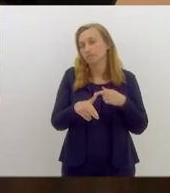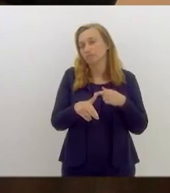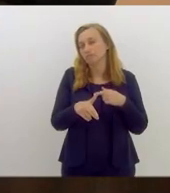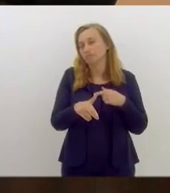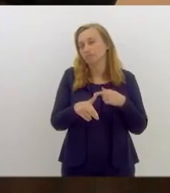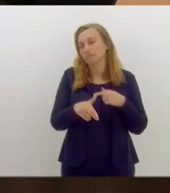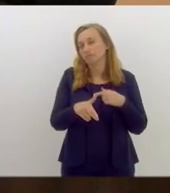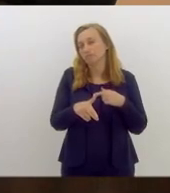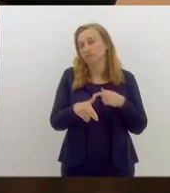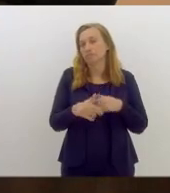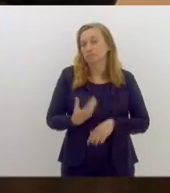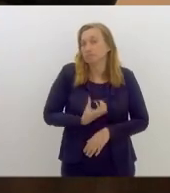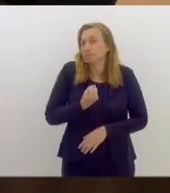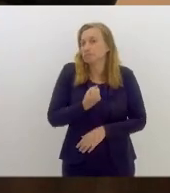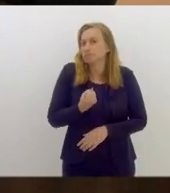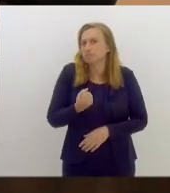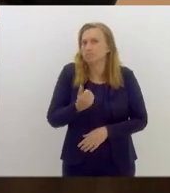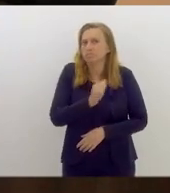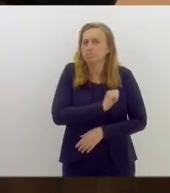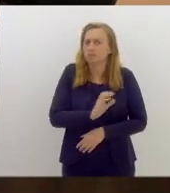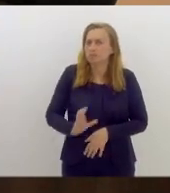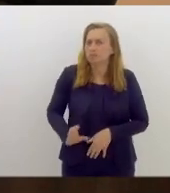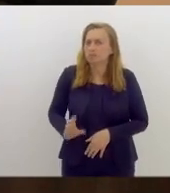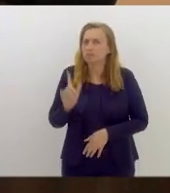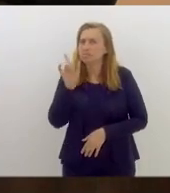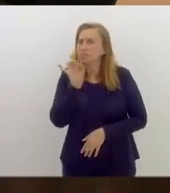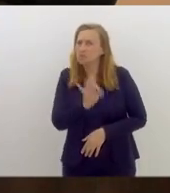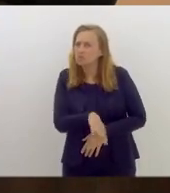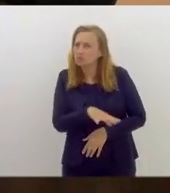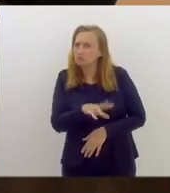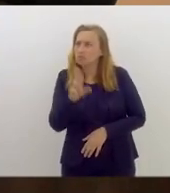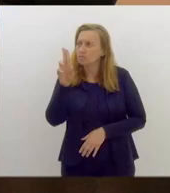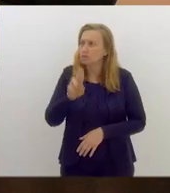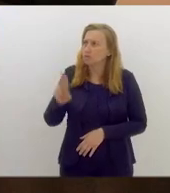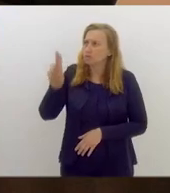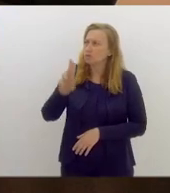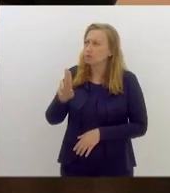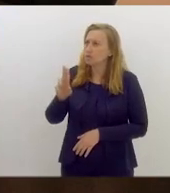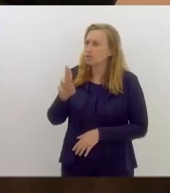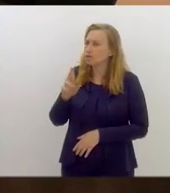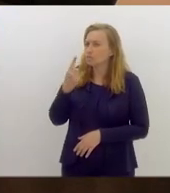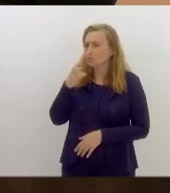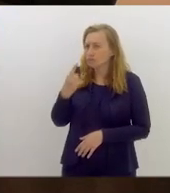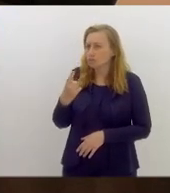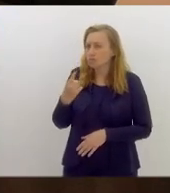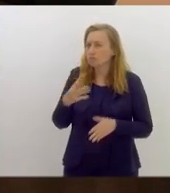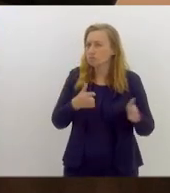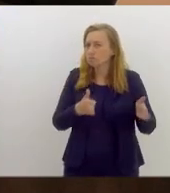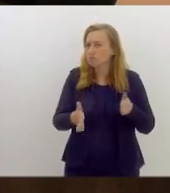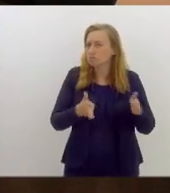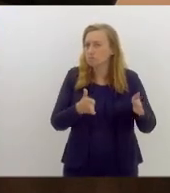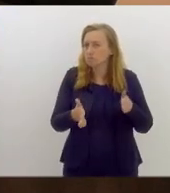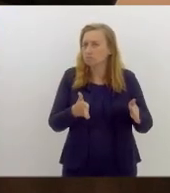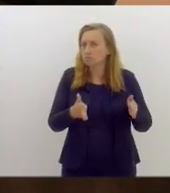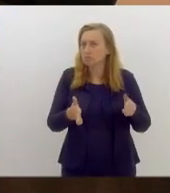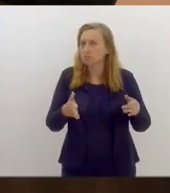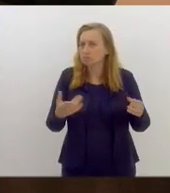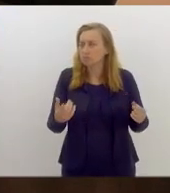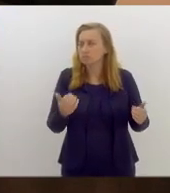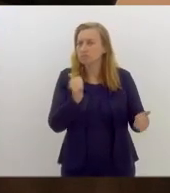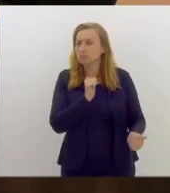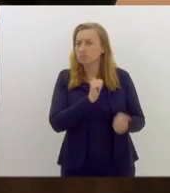surpresa. André, esse último corte, as universidades descobriram no intervalo do jogo Brasil e Suíça.